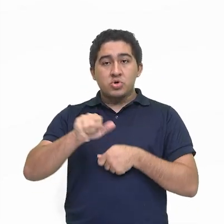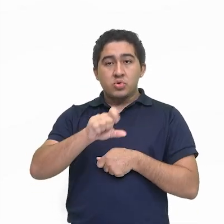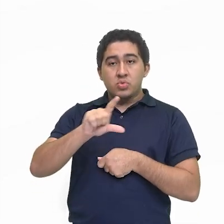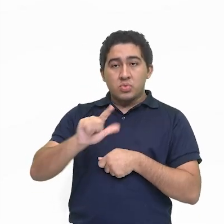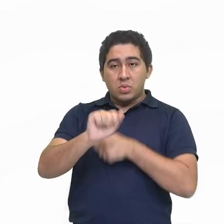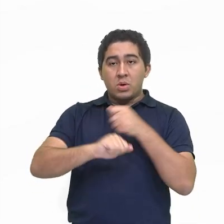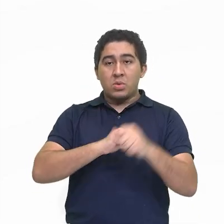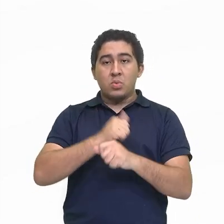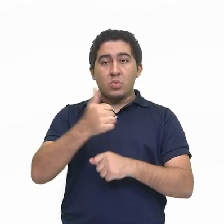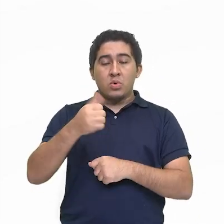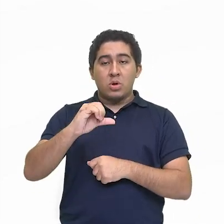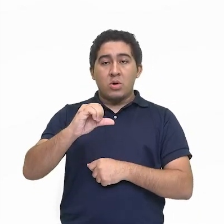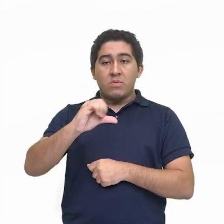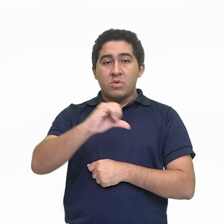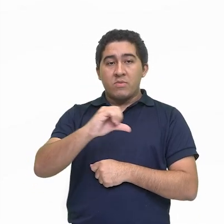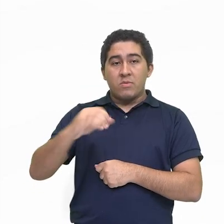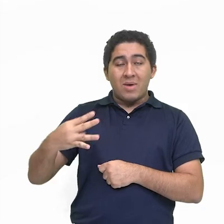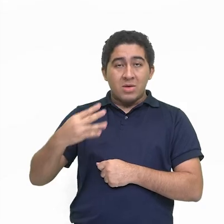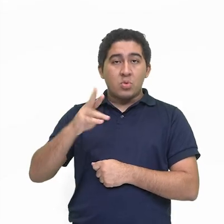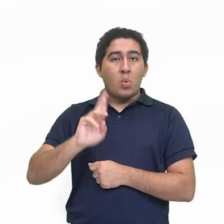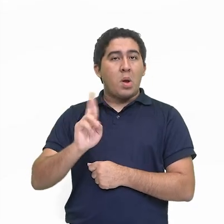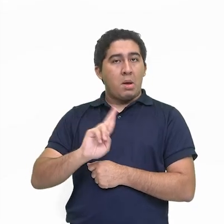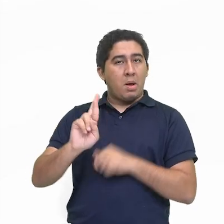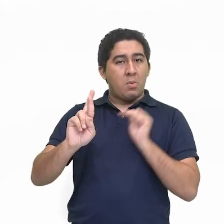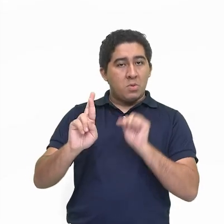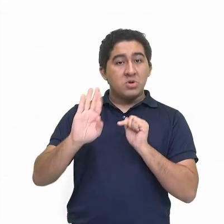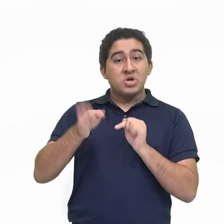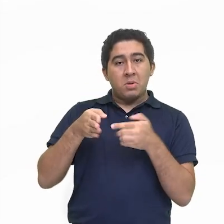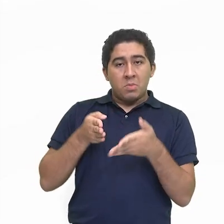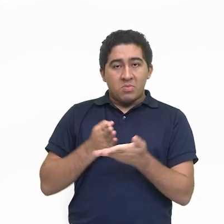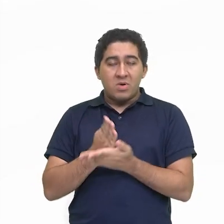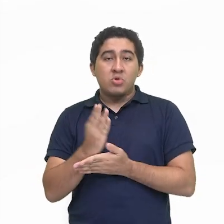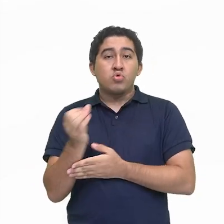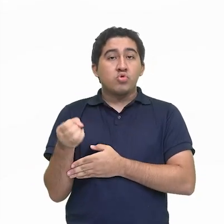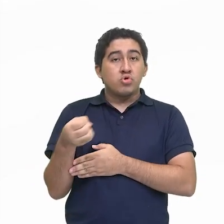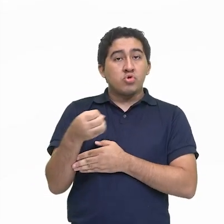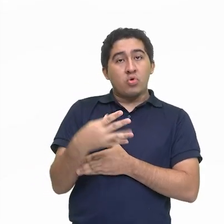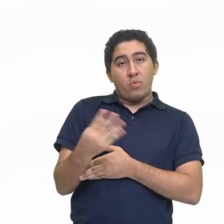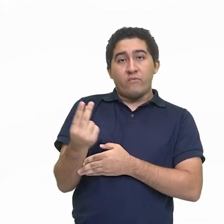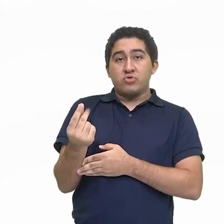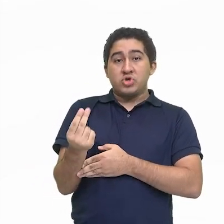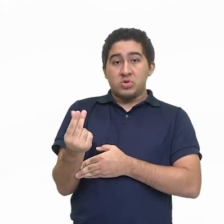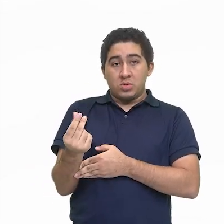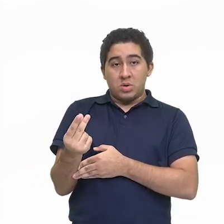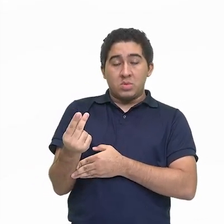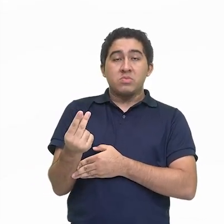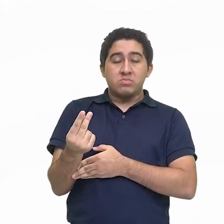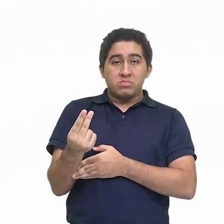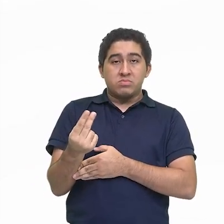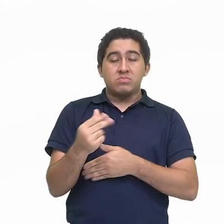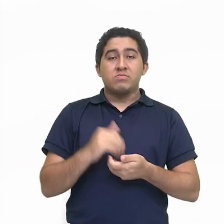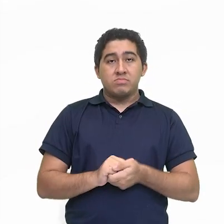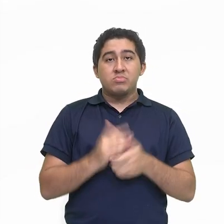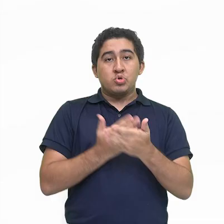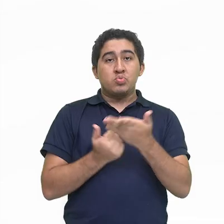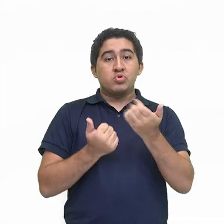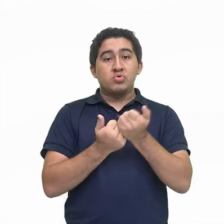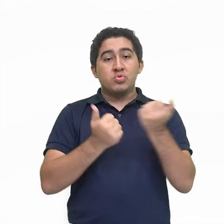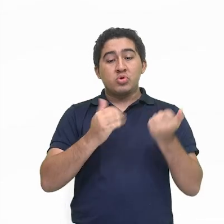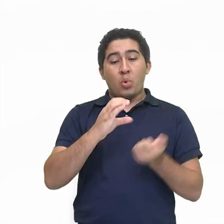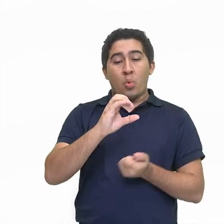1994, o real foi lançado como nova moeda nacional, substituindo o cruzeiro